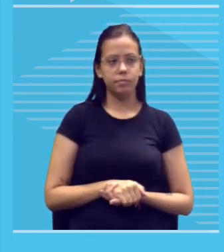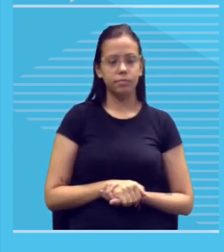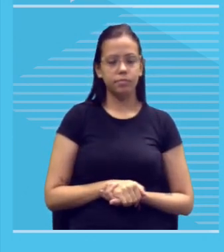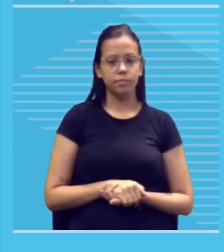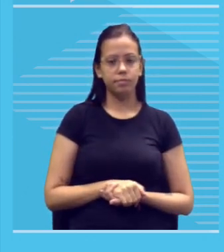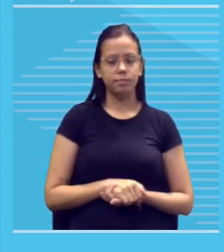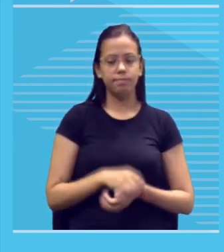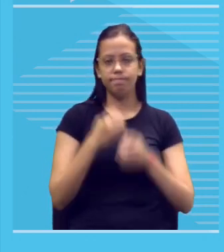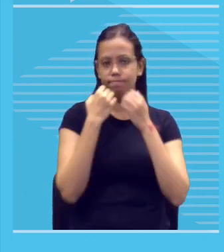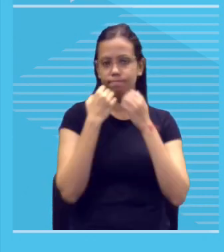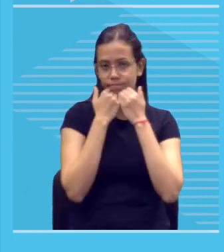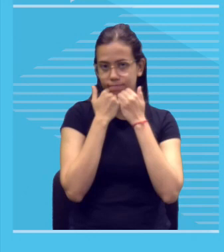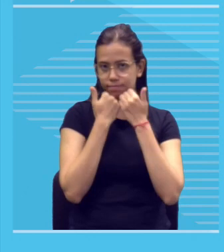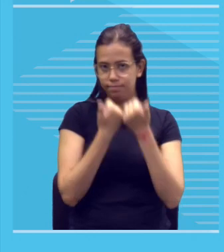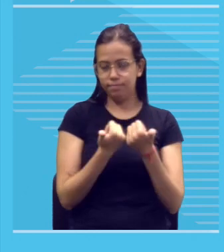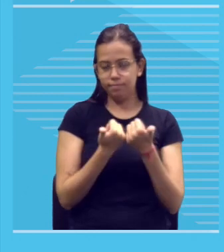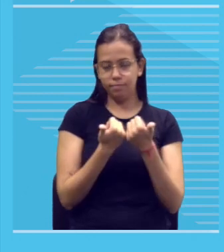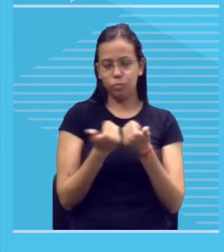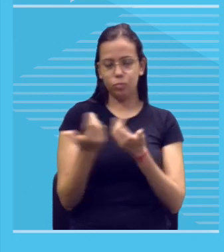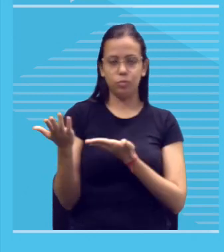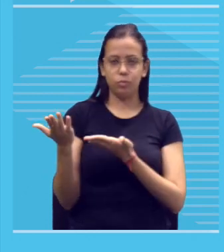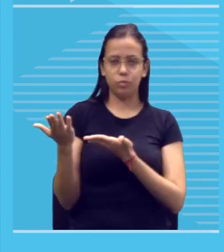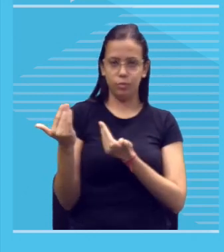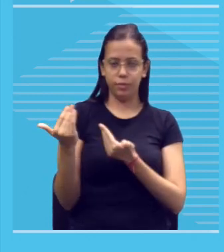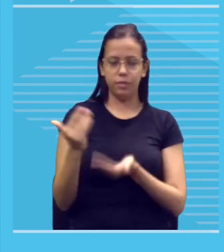de boa na lagoa jovens